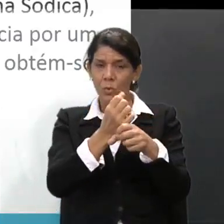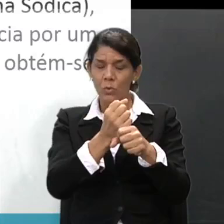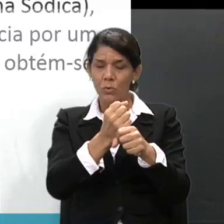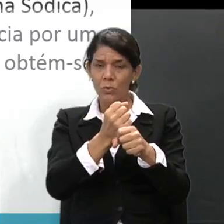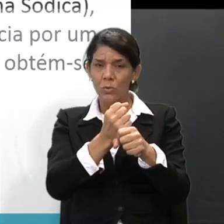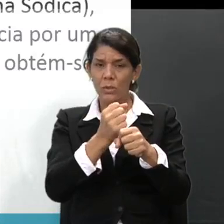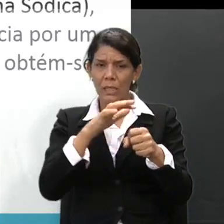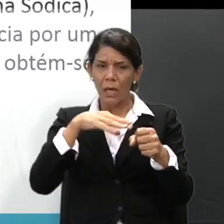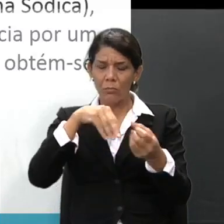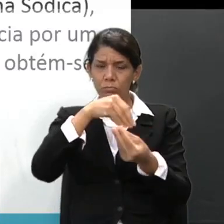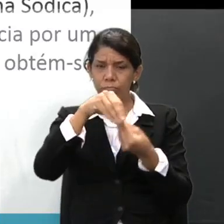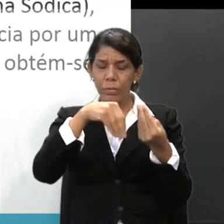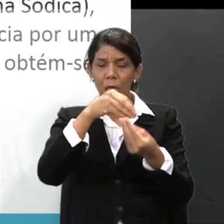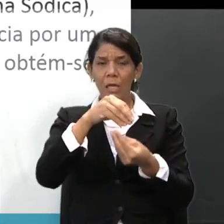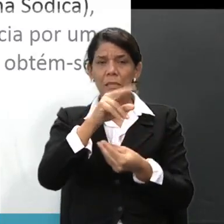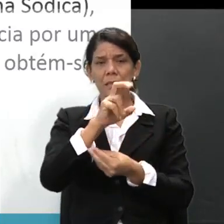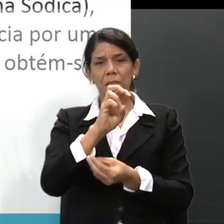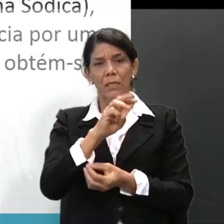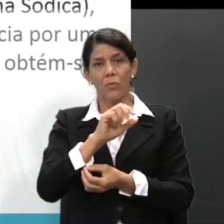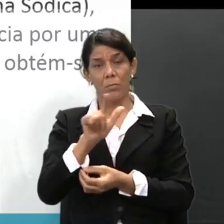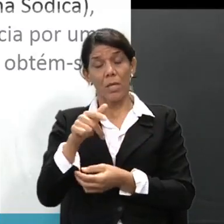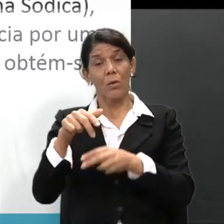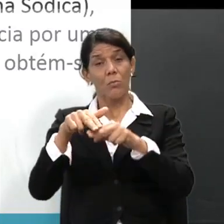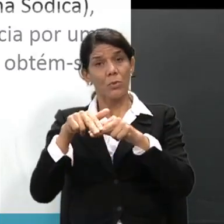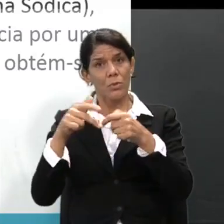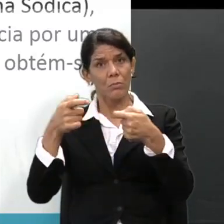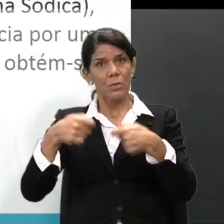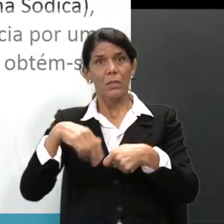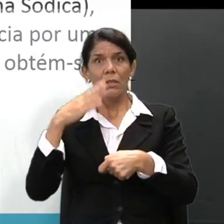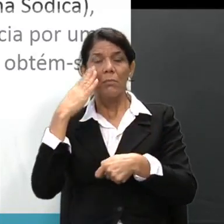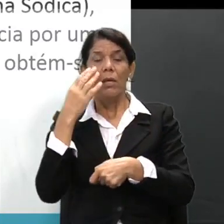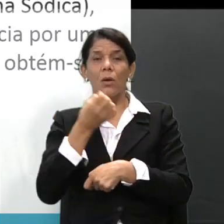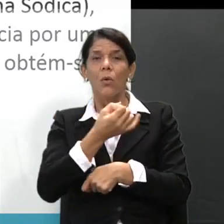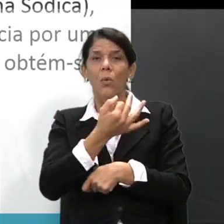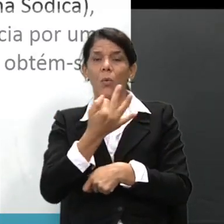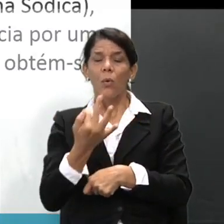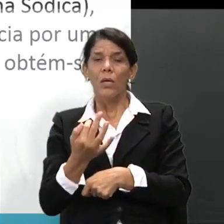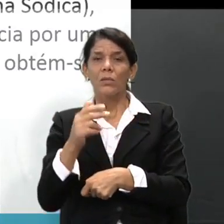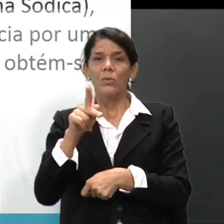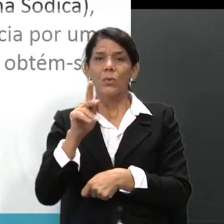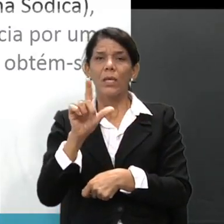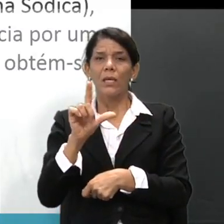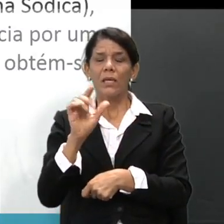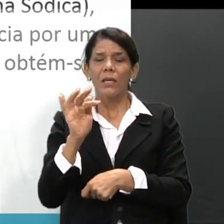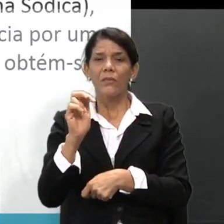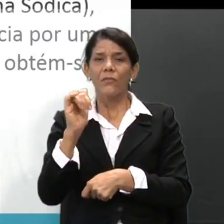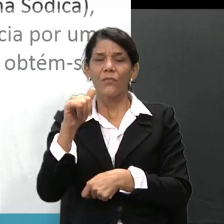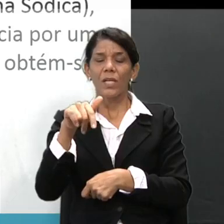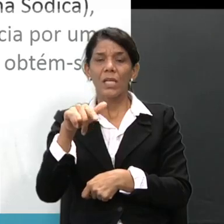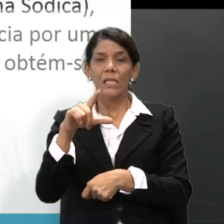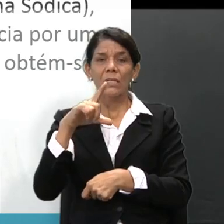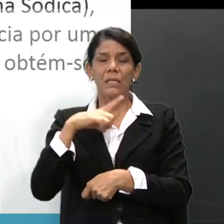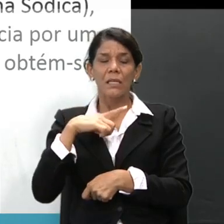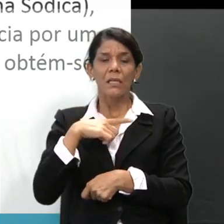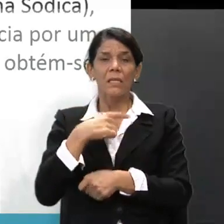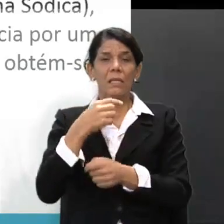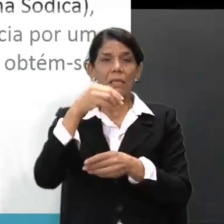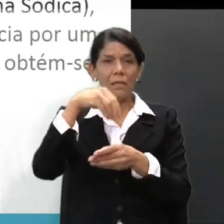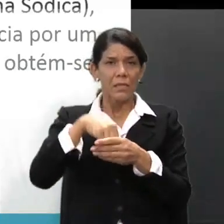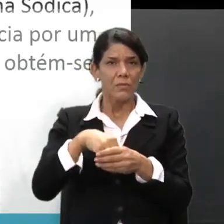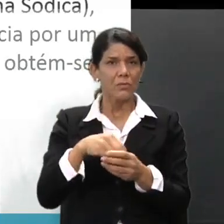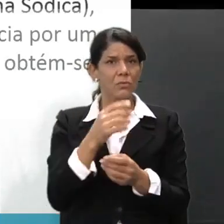5 ml e, para isso, nós precisamos saber quanto de Keflin existe em cada